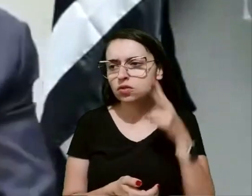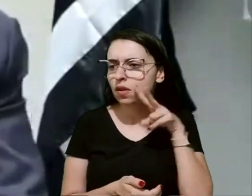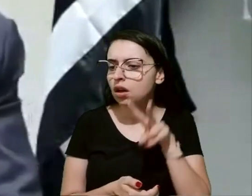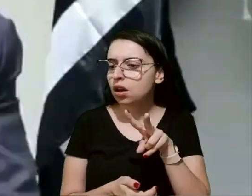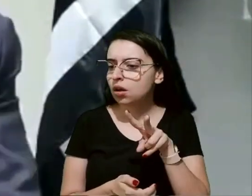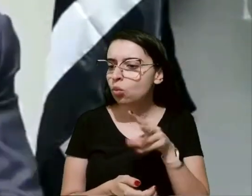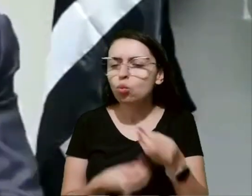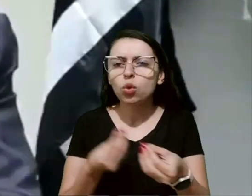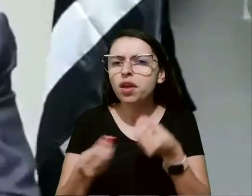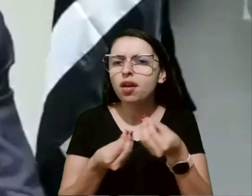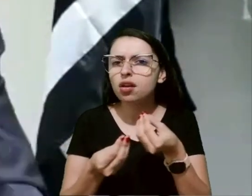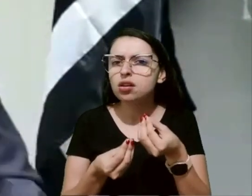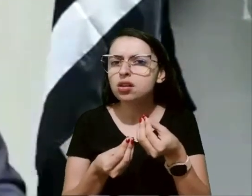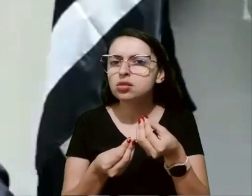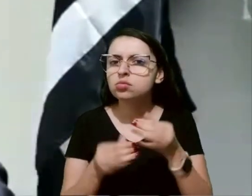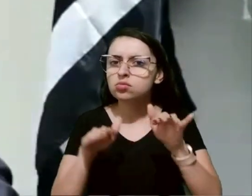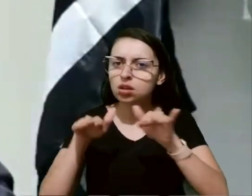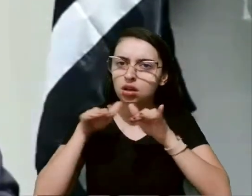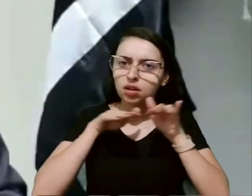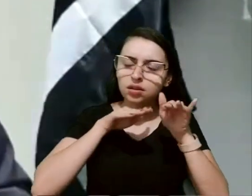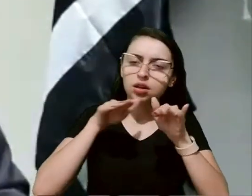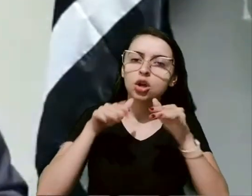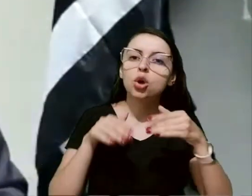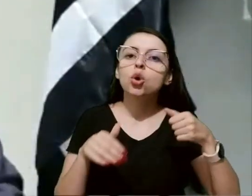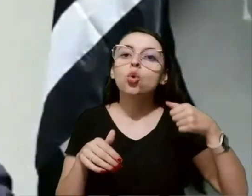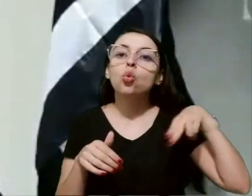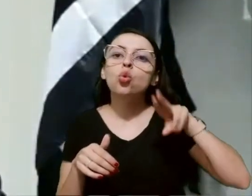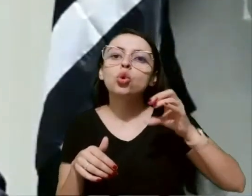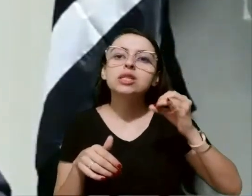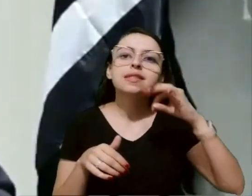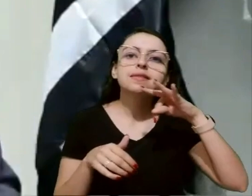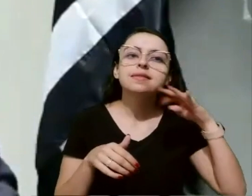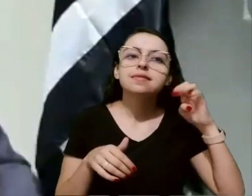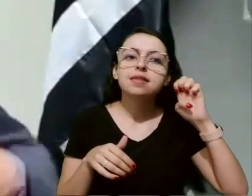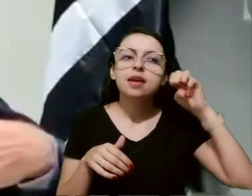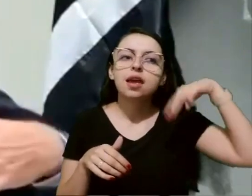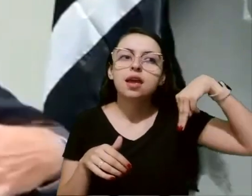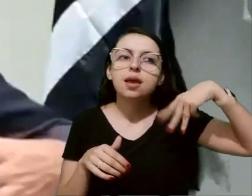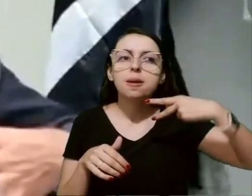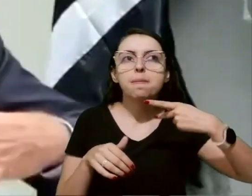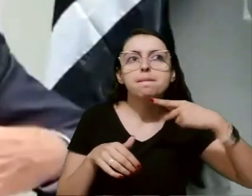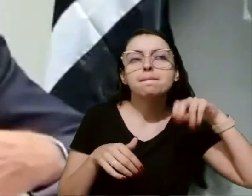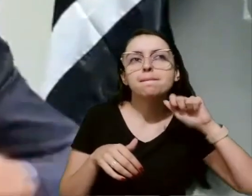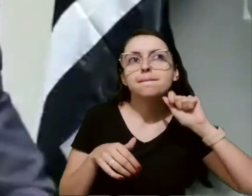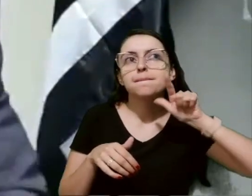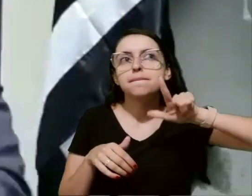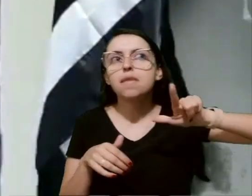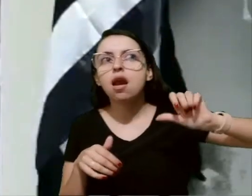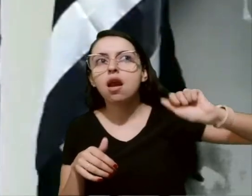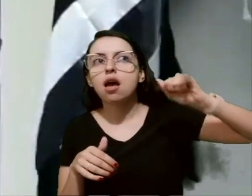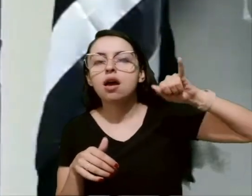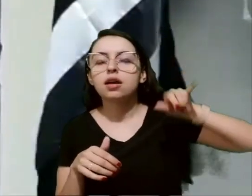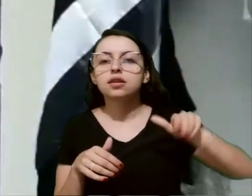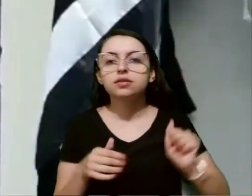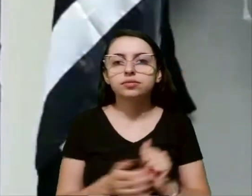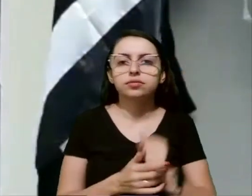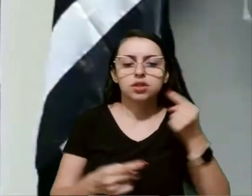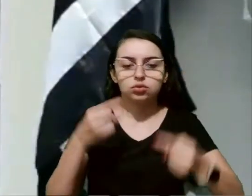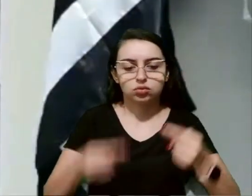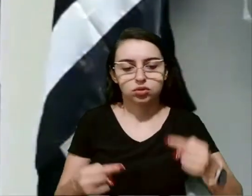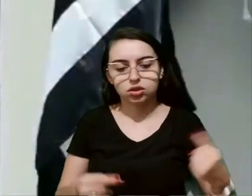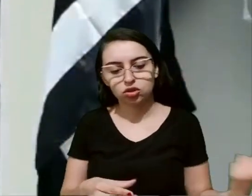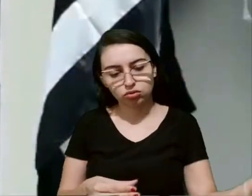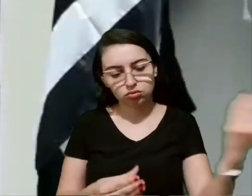quando você olha, você fala: "O que é isso?". Esse é o equilíbrio de Priestley-Klein, que eu falava. Quando as disputas são selecionadas para entrar